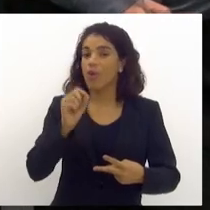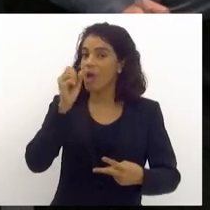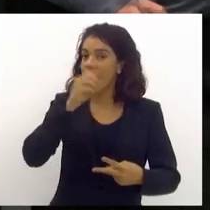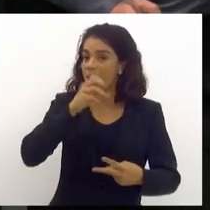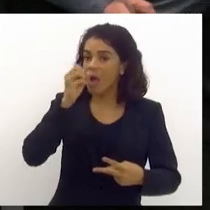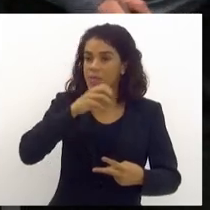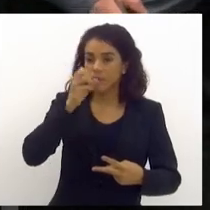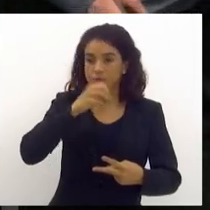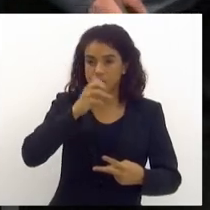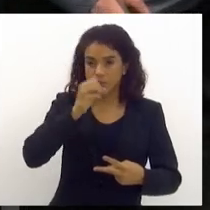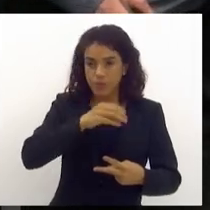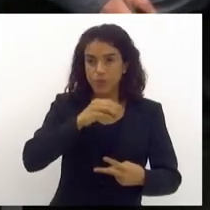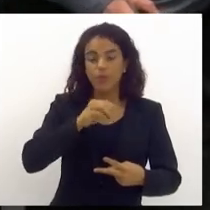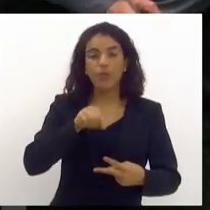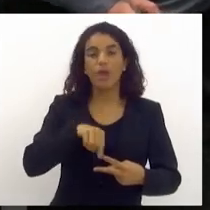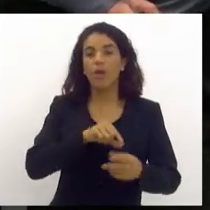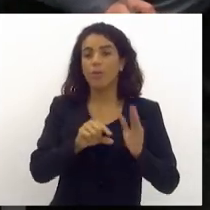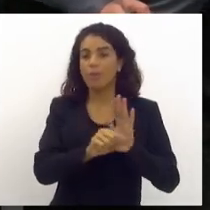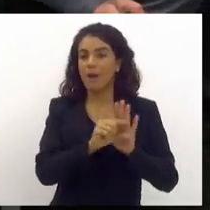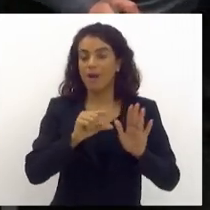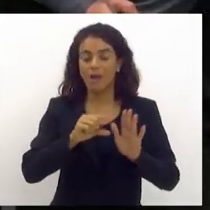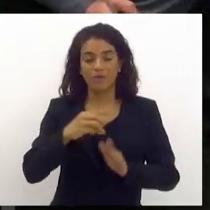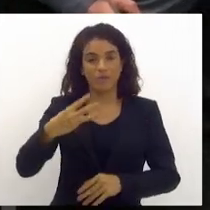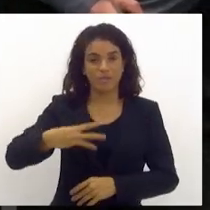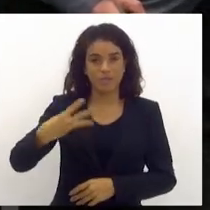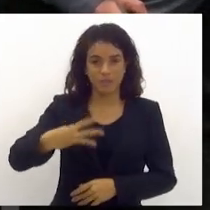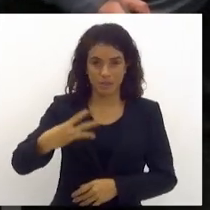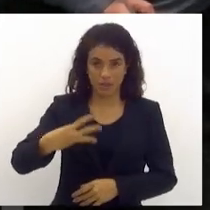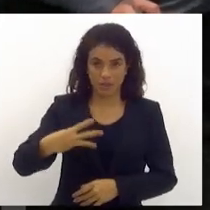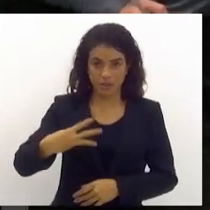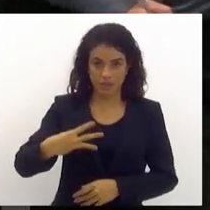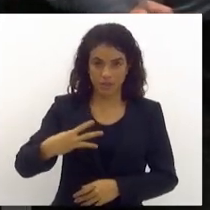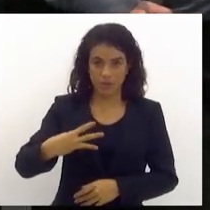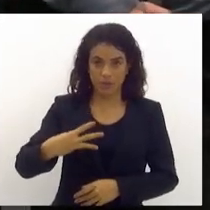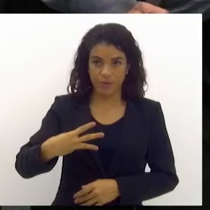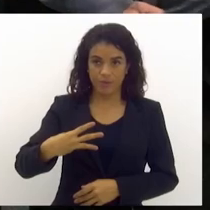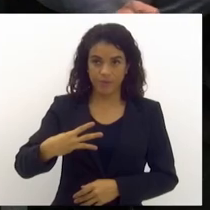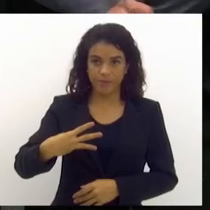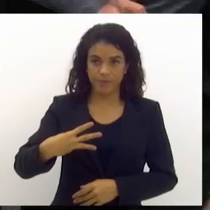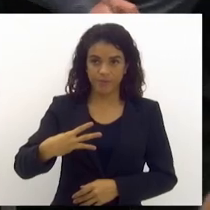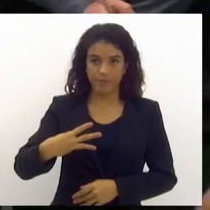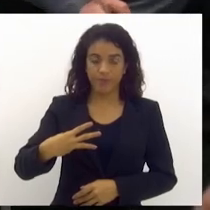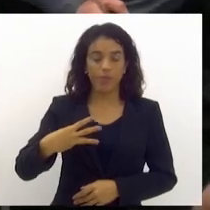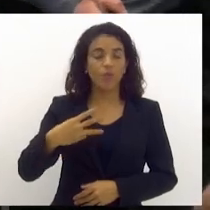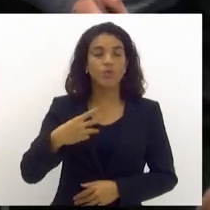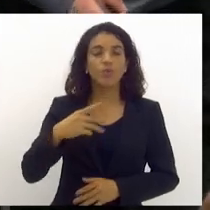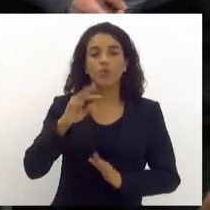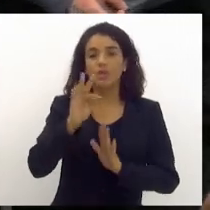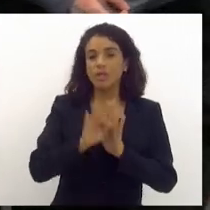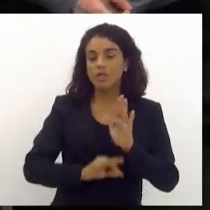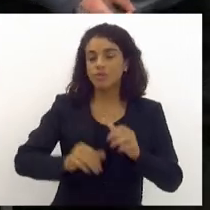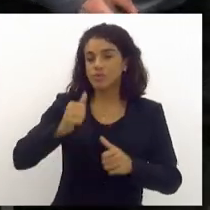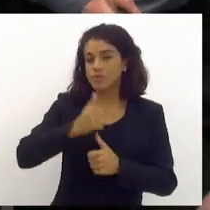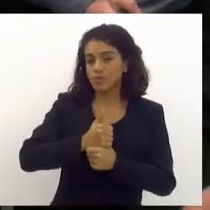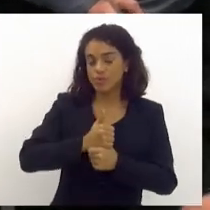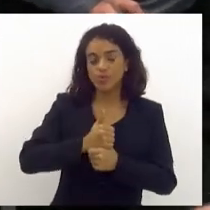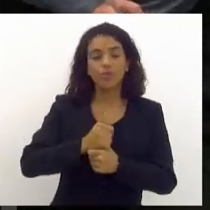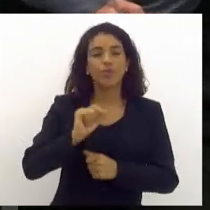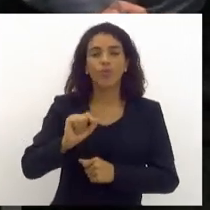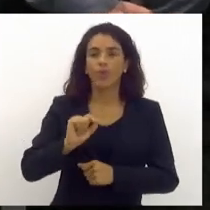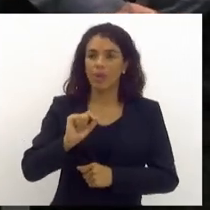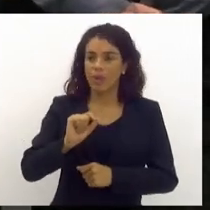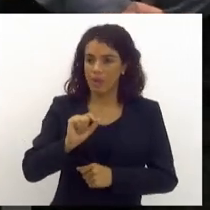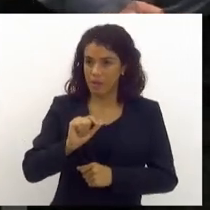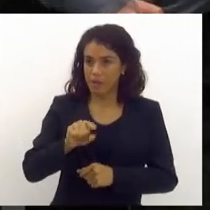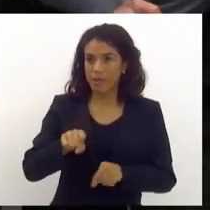absurdo é o parágrafo terceiro no seu substitutivo. Isto eu reclamei